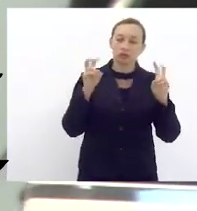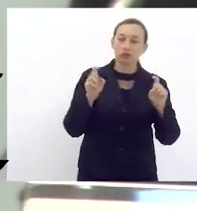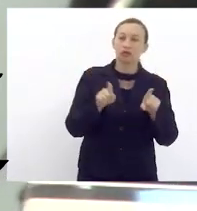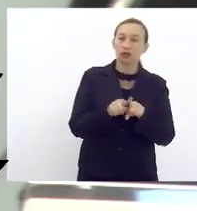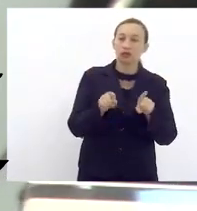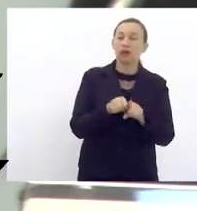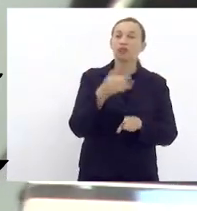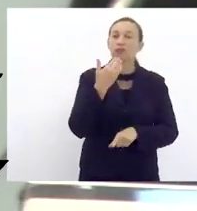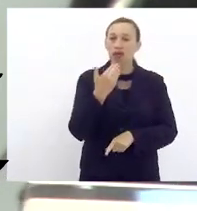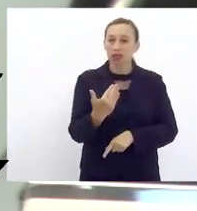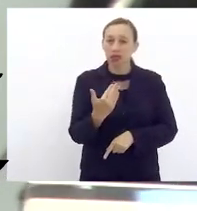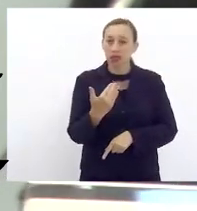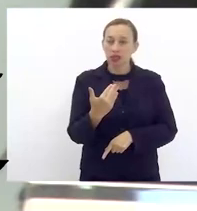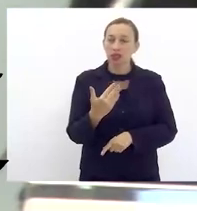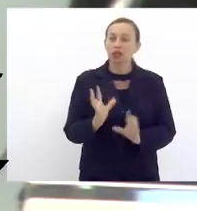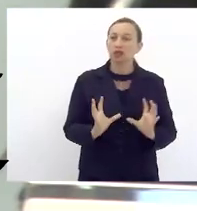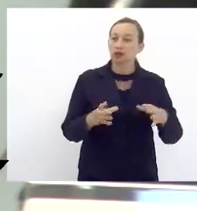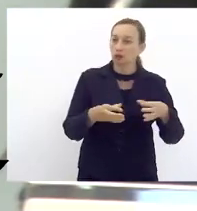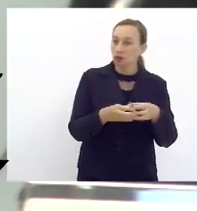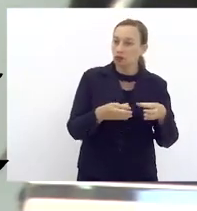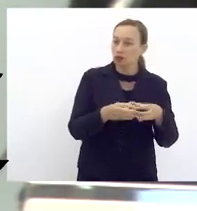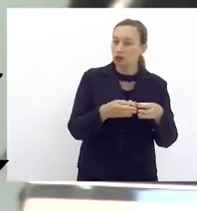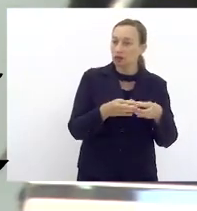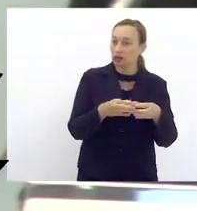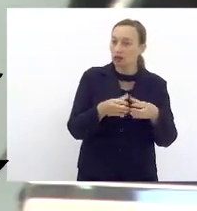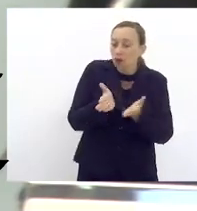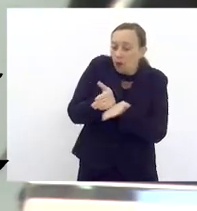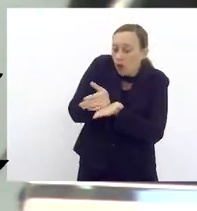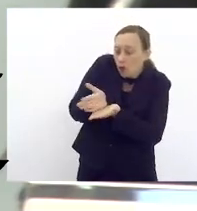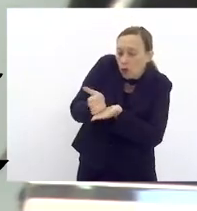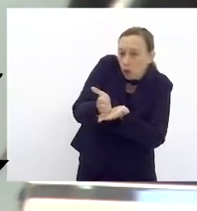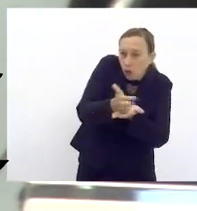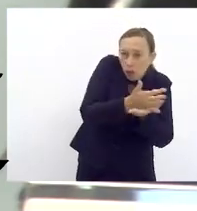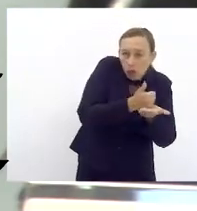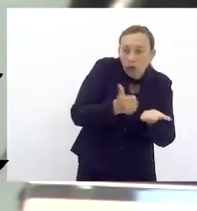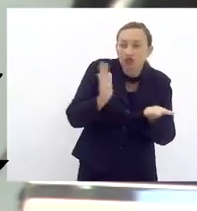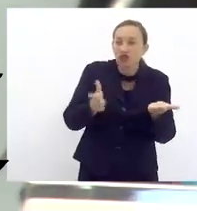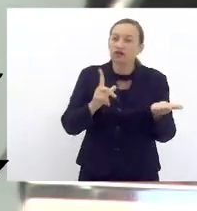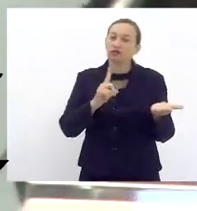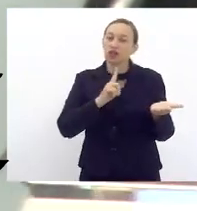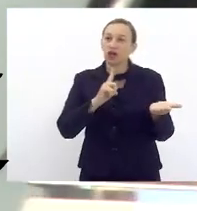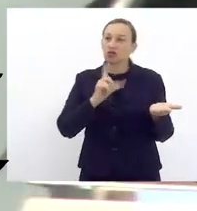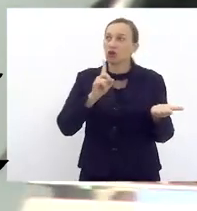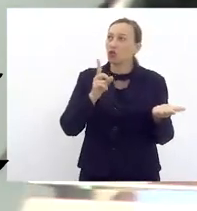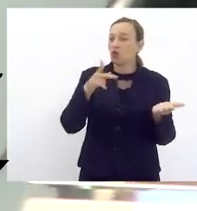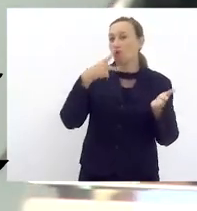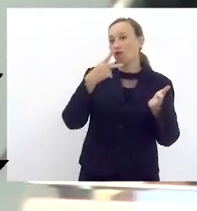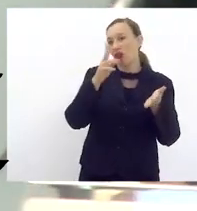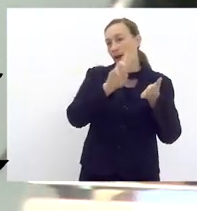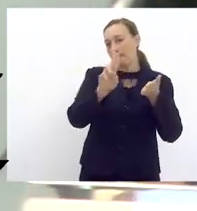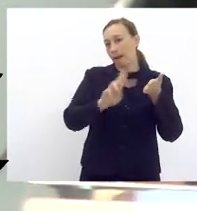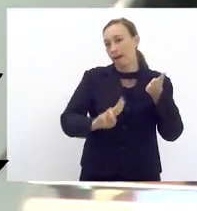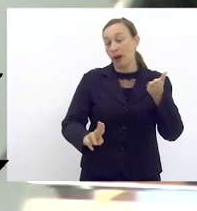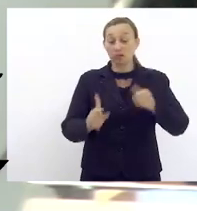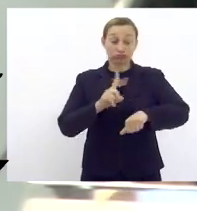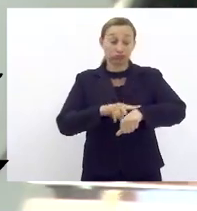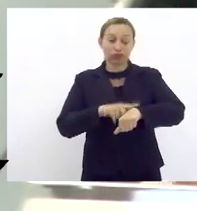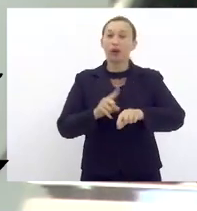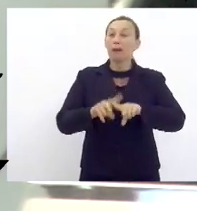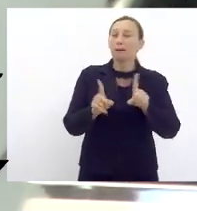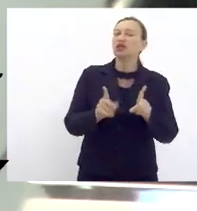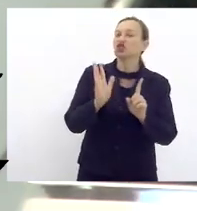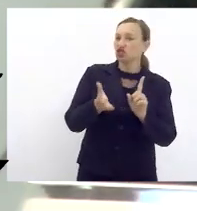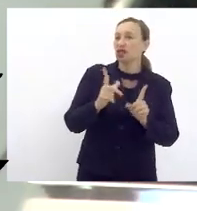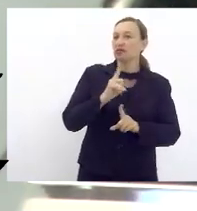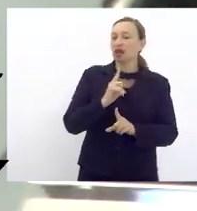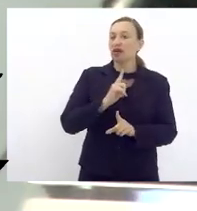solicitar que essa comissão Faça um levantamento das que já existem eu não vou excitar porque já tô no meu tempo mas acho